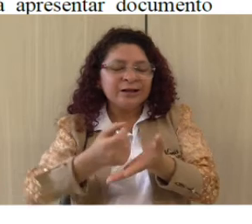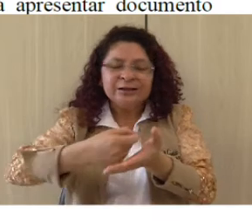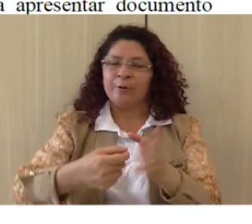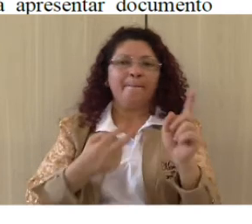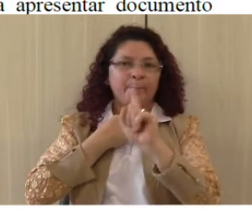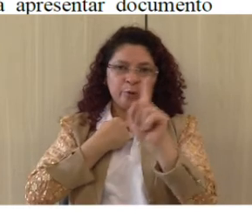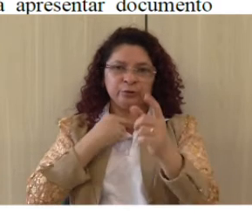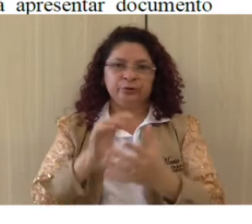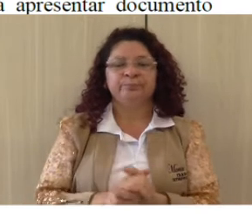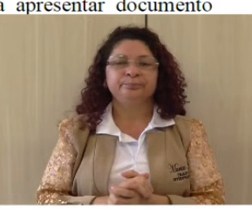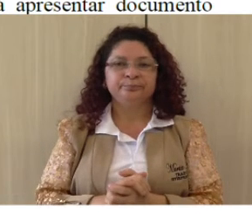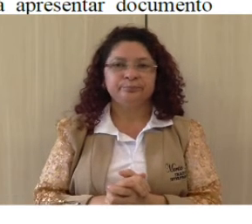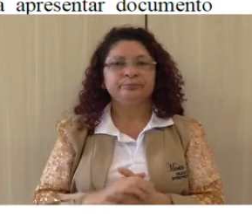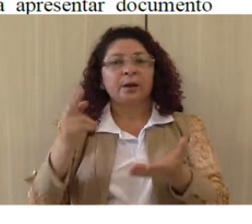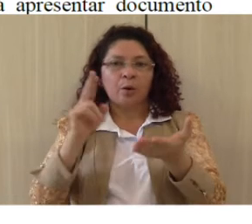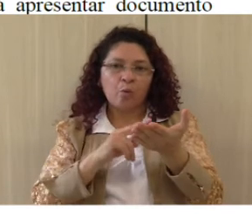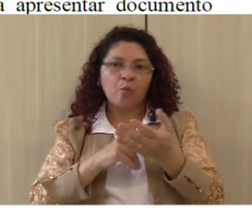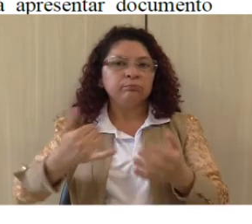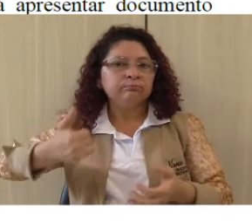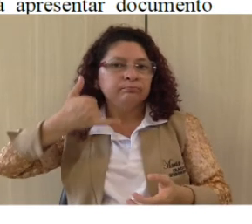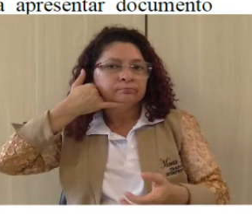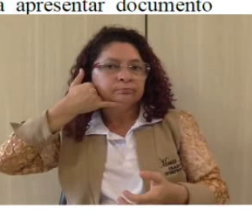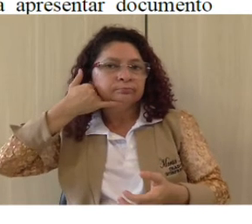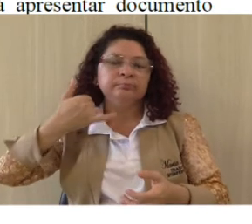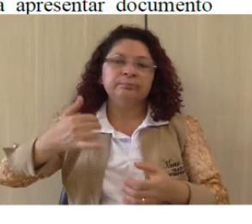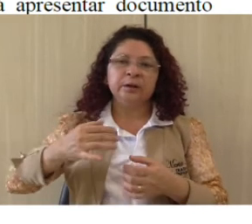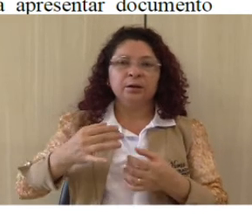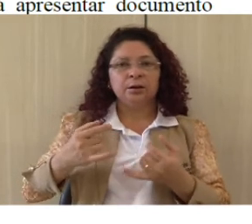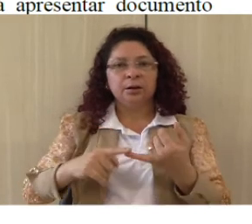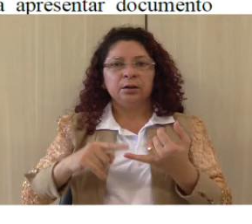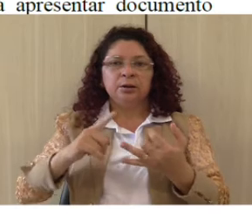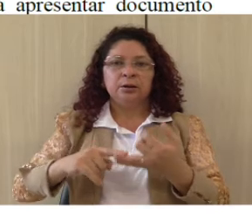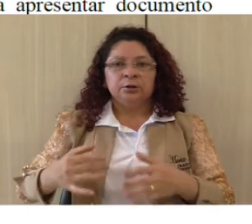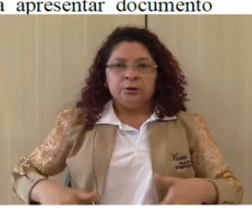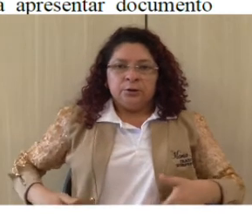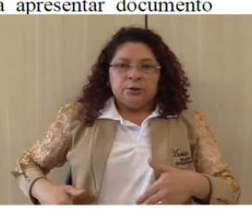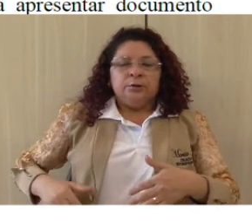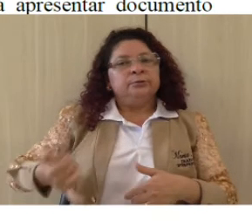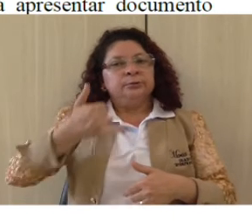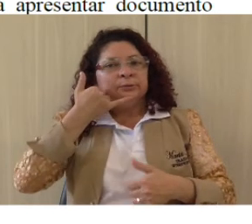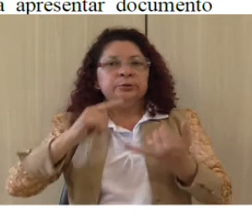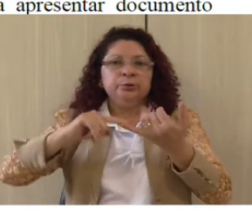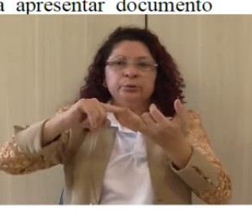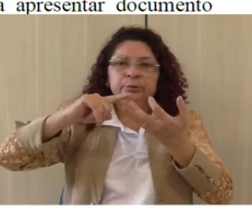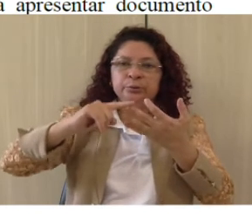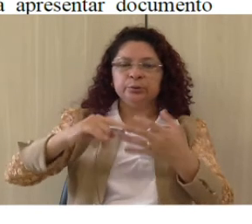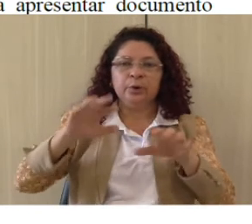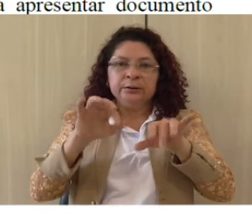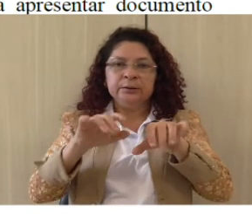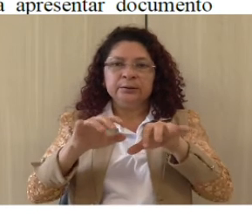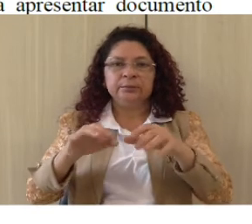manuscritos. D. Fazer uso de aparelhos eletrônicos, tais como walkie-talkie, telefone celular,